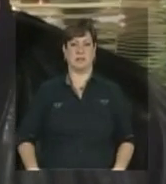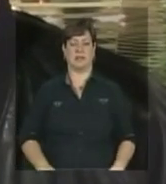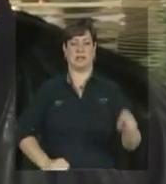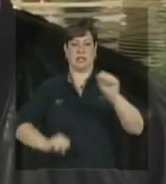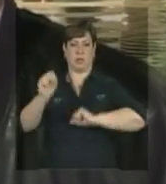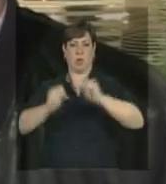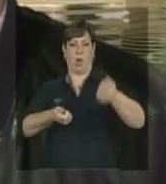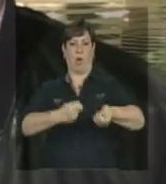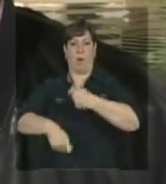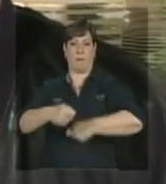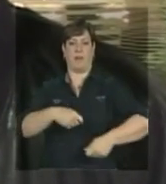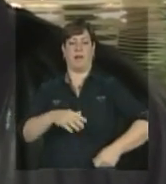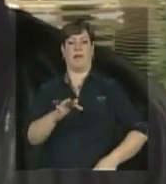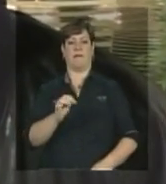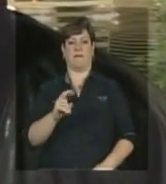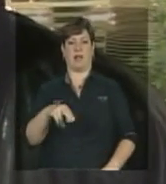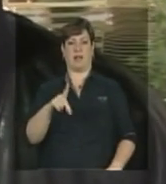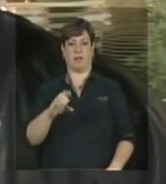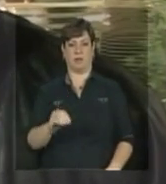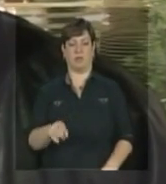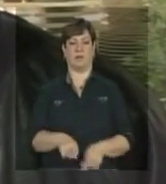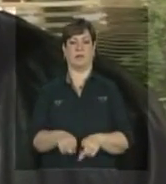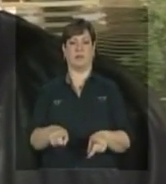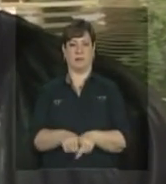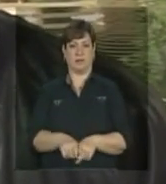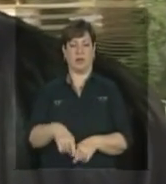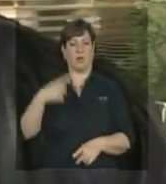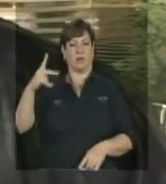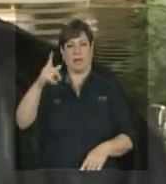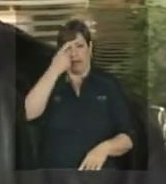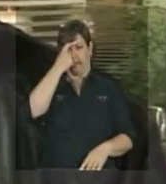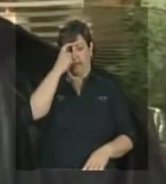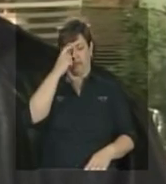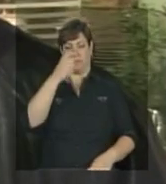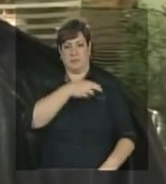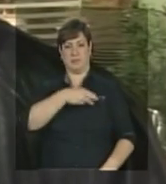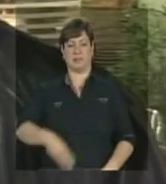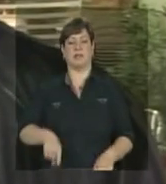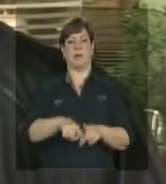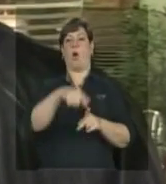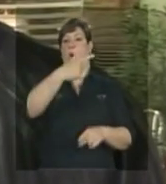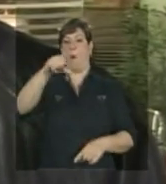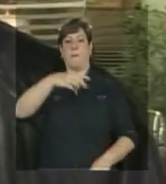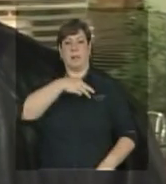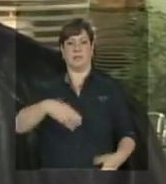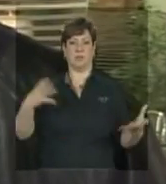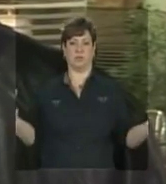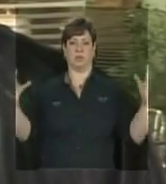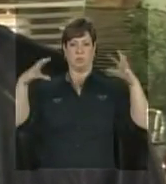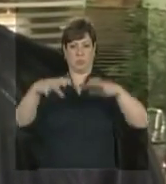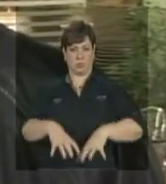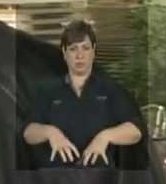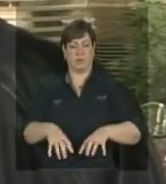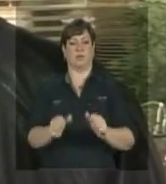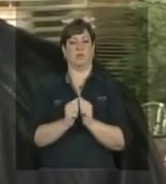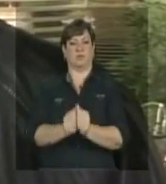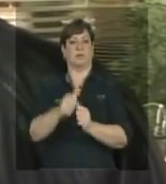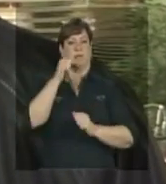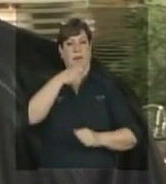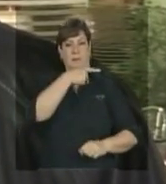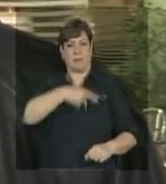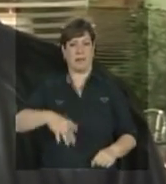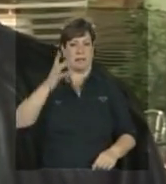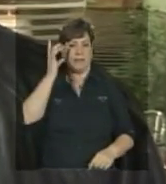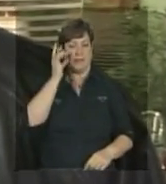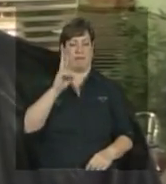do Brasil, Fernando Pimentel, o ministro Anand Sharma da Índia, a presença de outros ministros, provavelmente, que estarão acompanhando a presidente Dilma, que